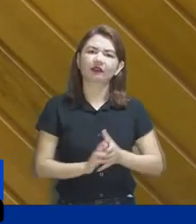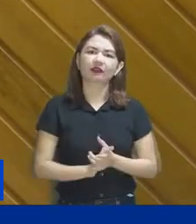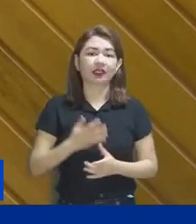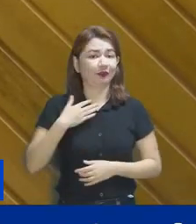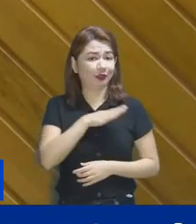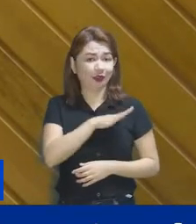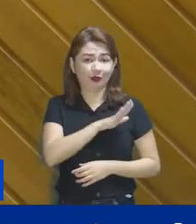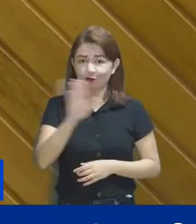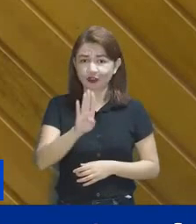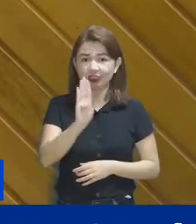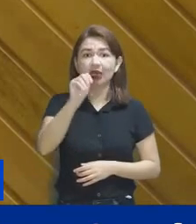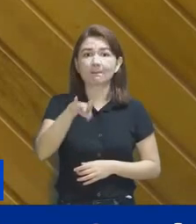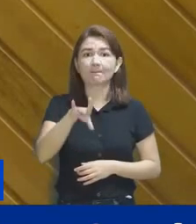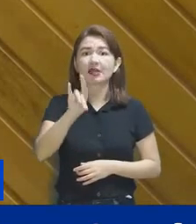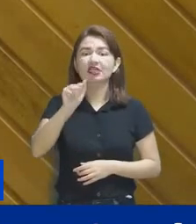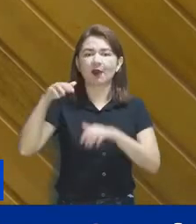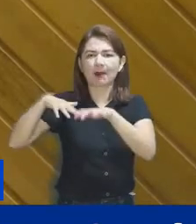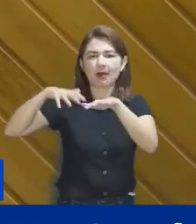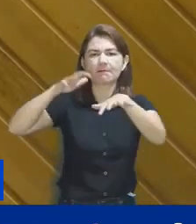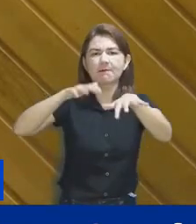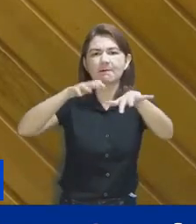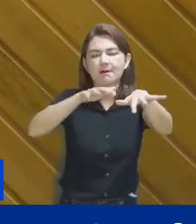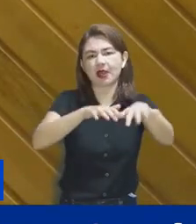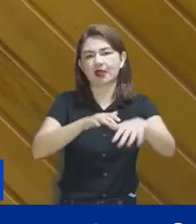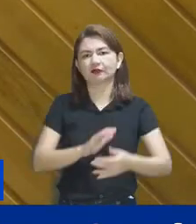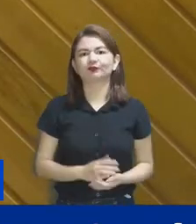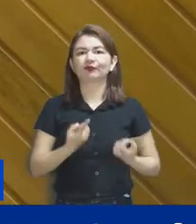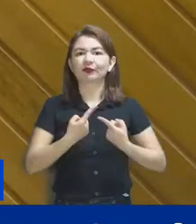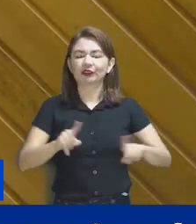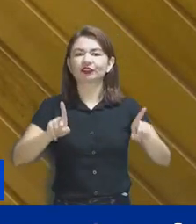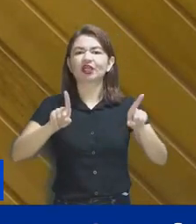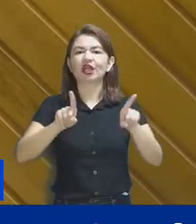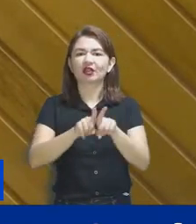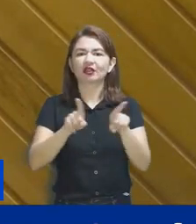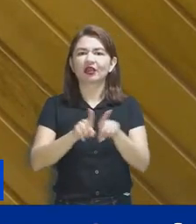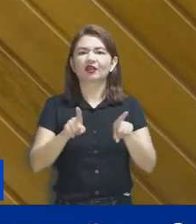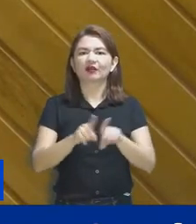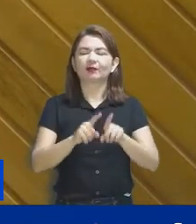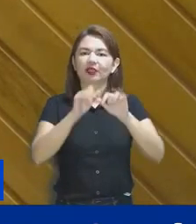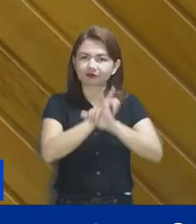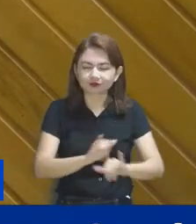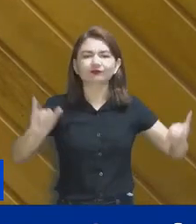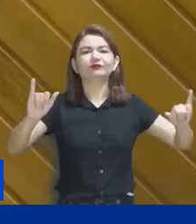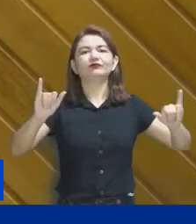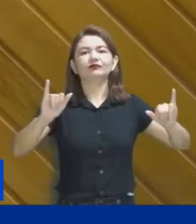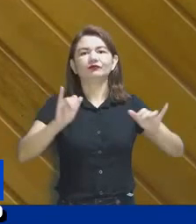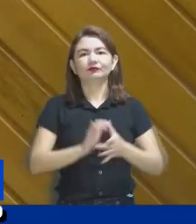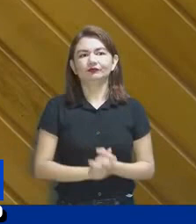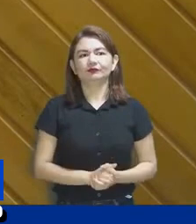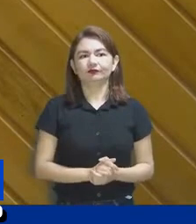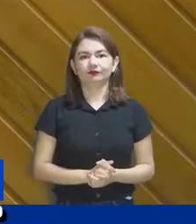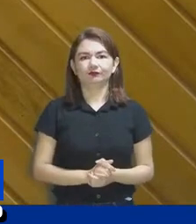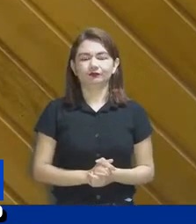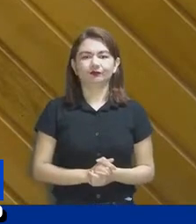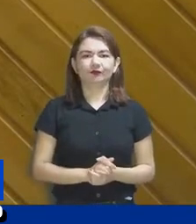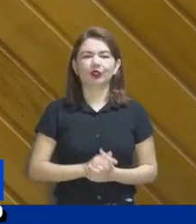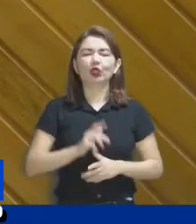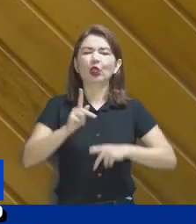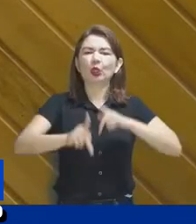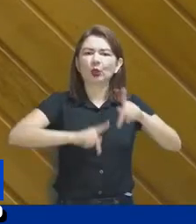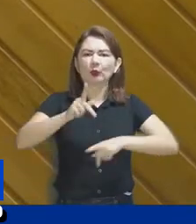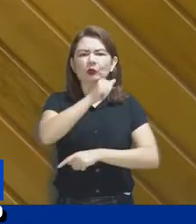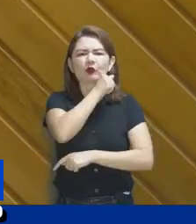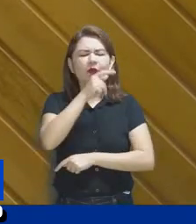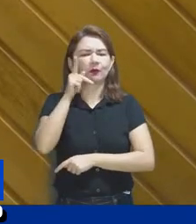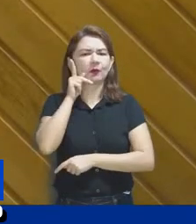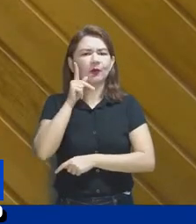banda, por algumas questões, mas vou poder compartilhar desse momento aqui com a população amapaense, que